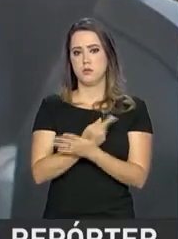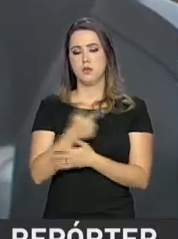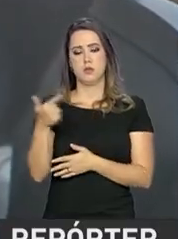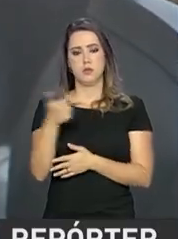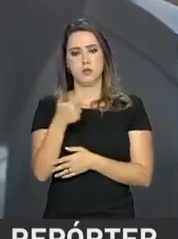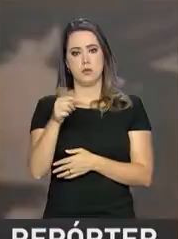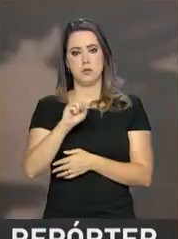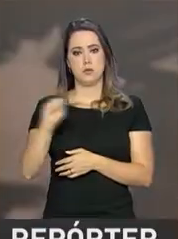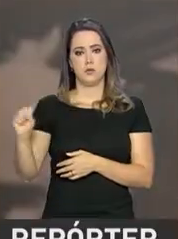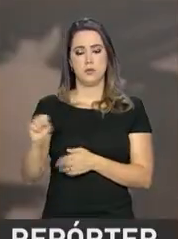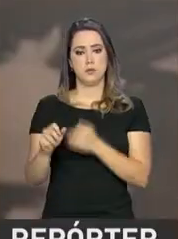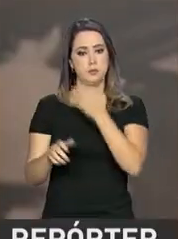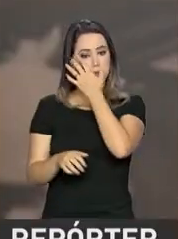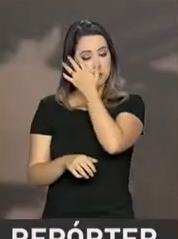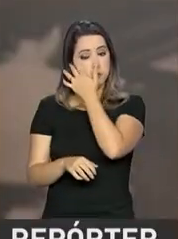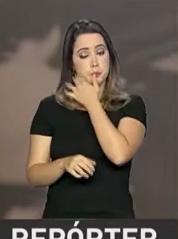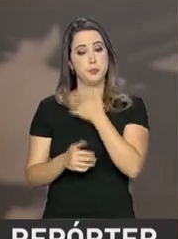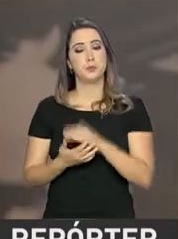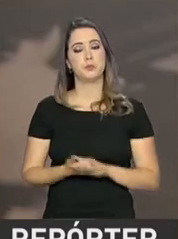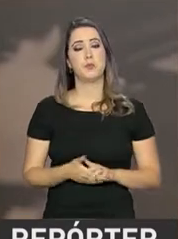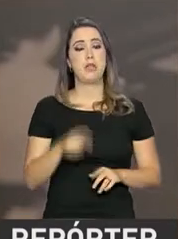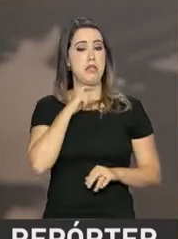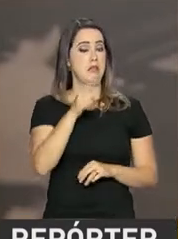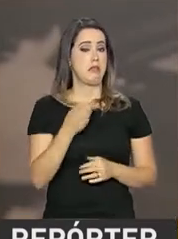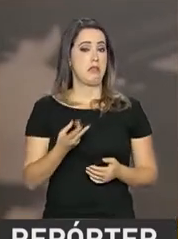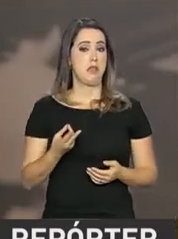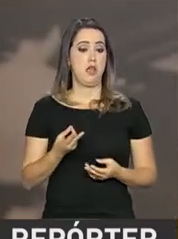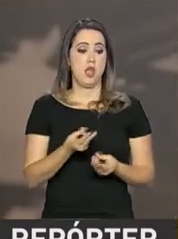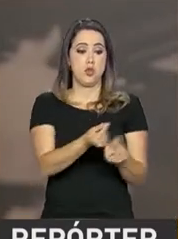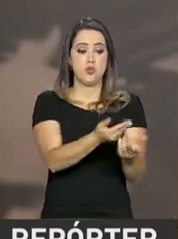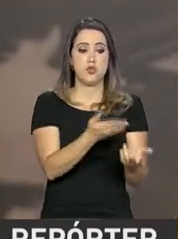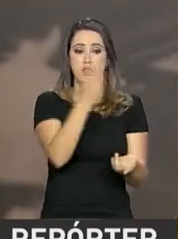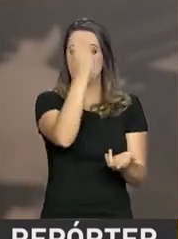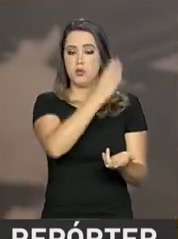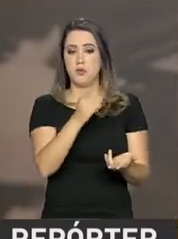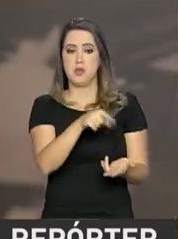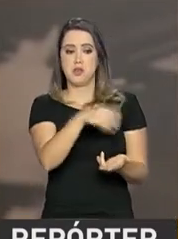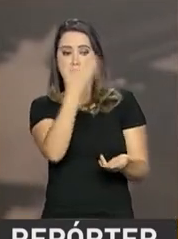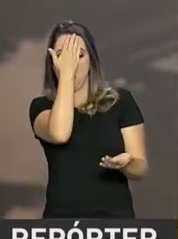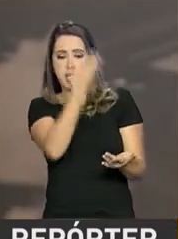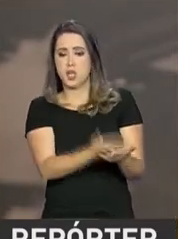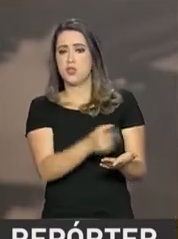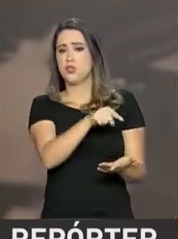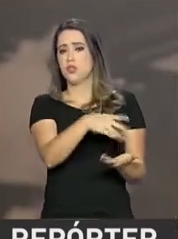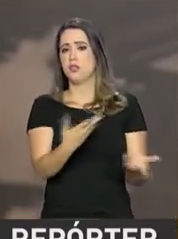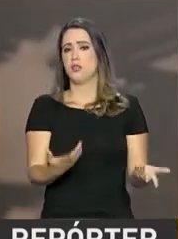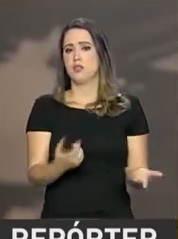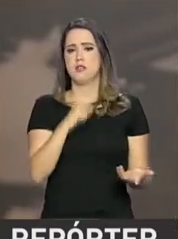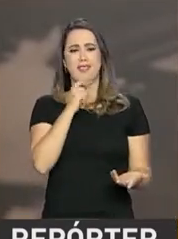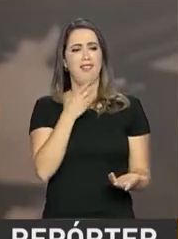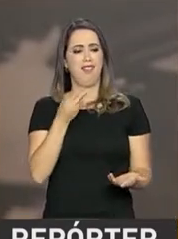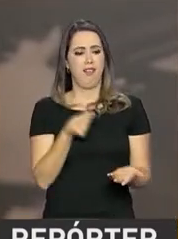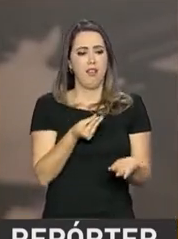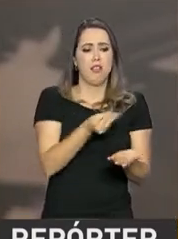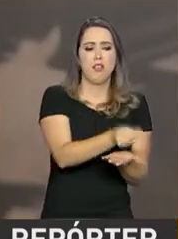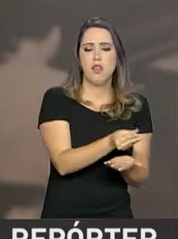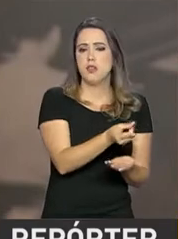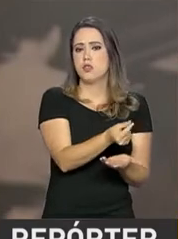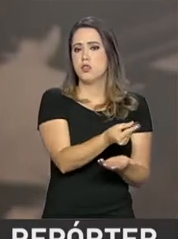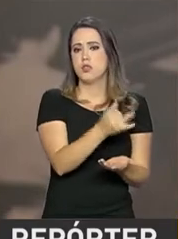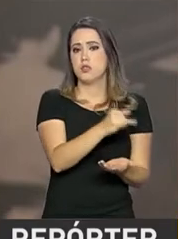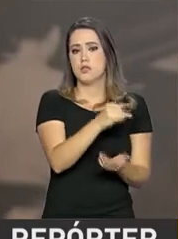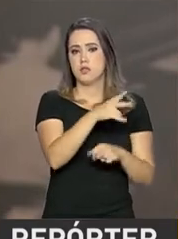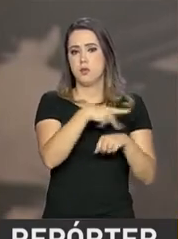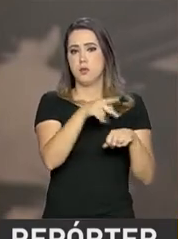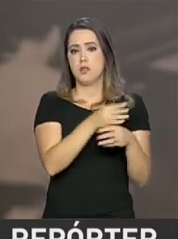semestre ninguém vai investir num país que não acredita nele você não vai trazer dinheiro de fora para o país se o